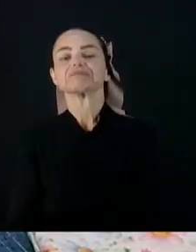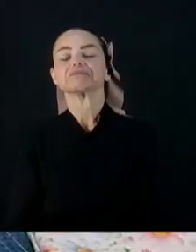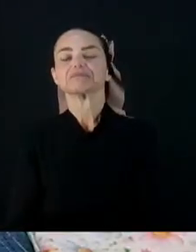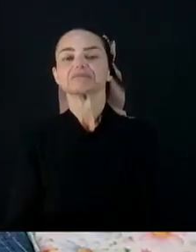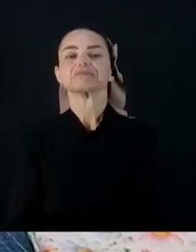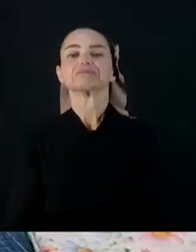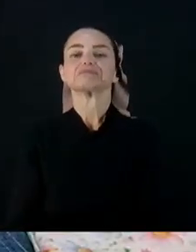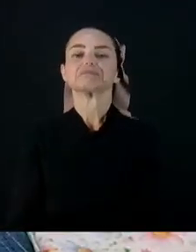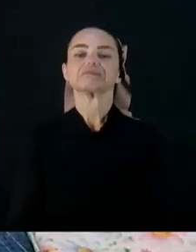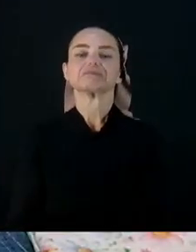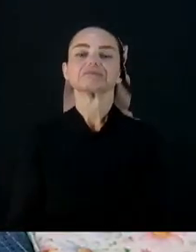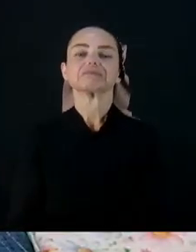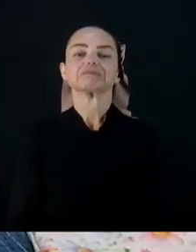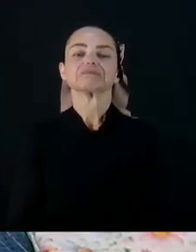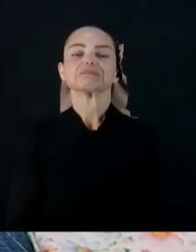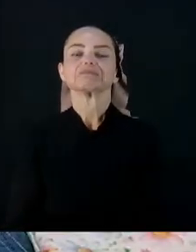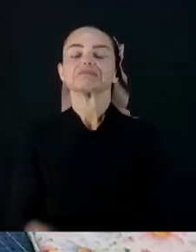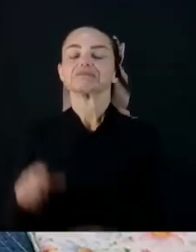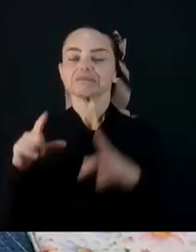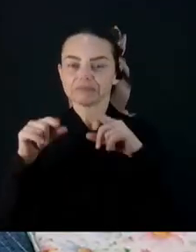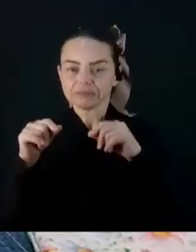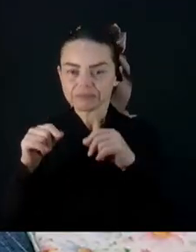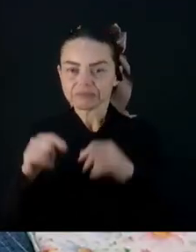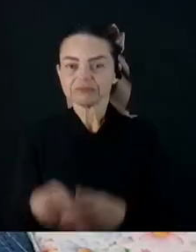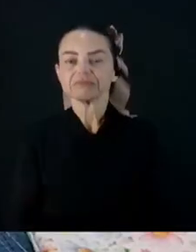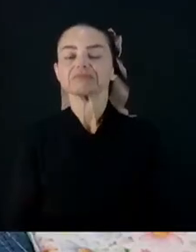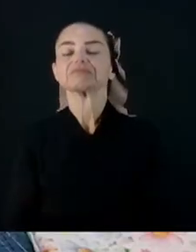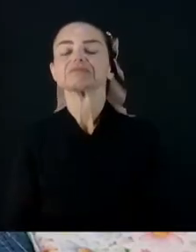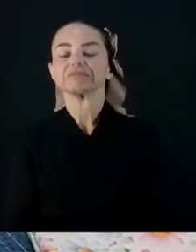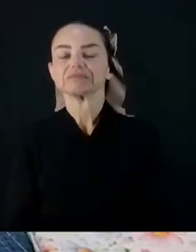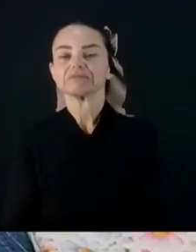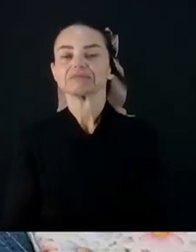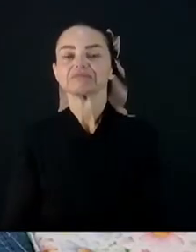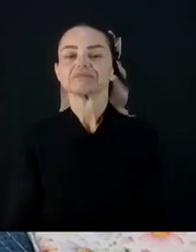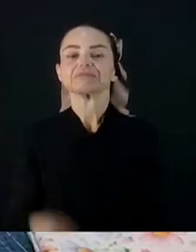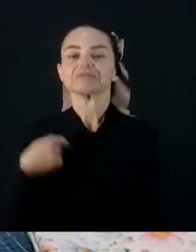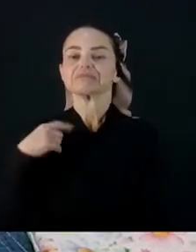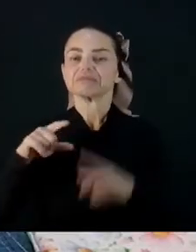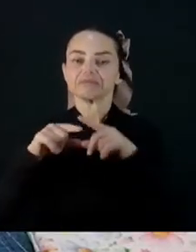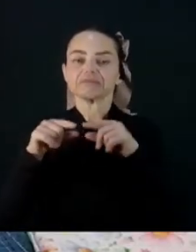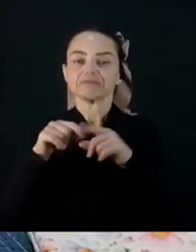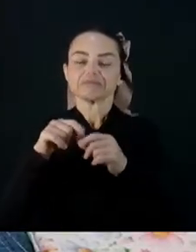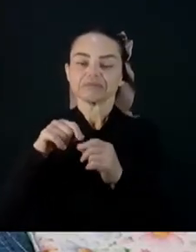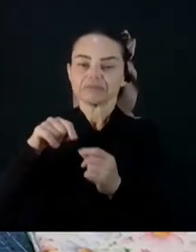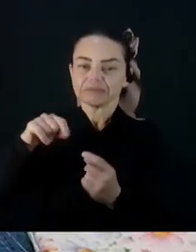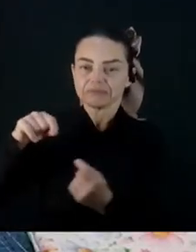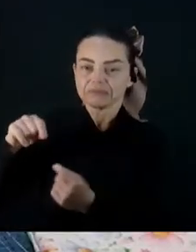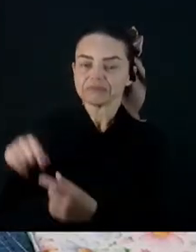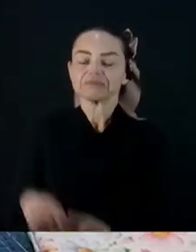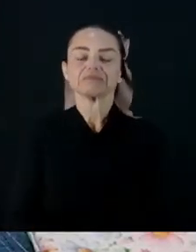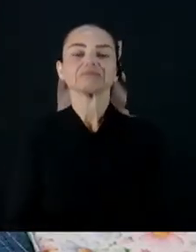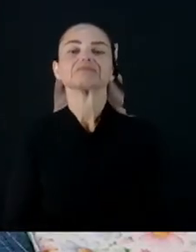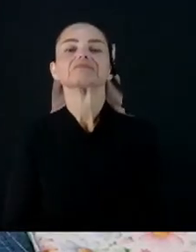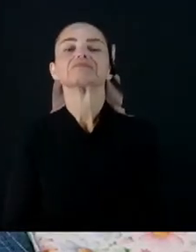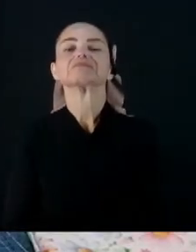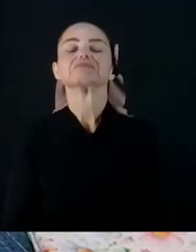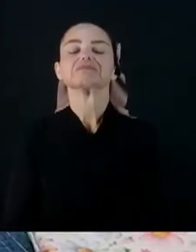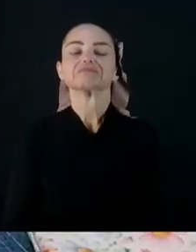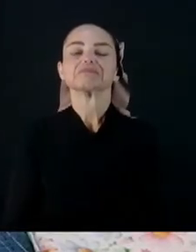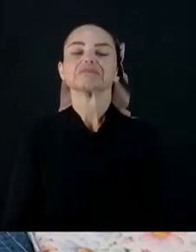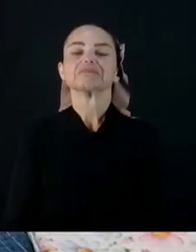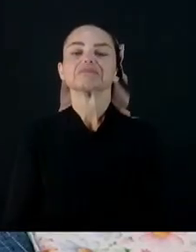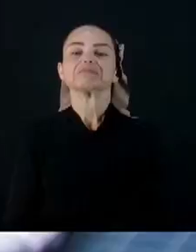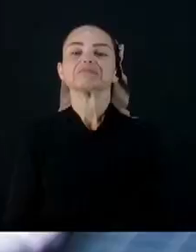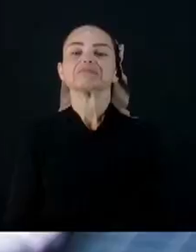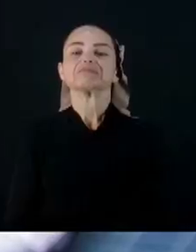no meio, tá? Pode ir a ferro para vincar, a gente tem costume aqui de vincar no dedo mesmo. Vai passar uma costurinha